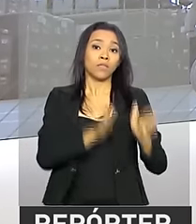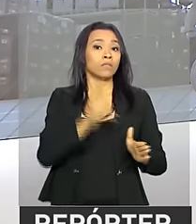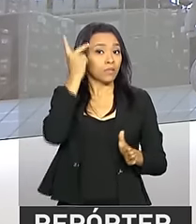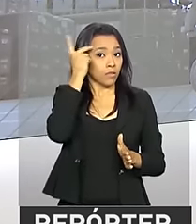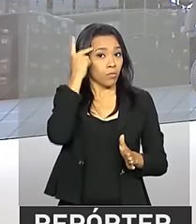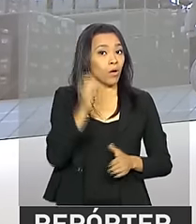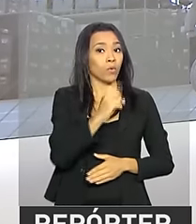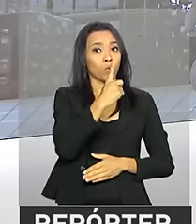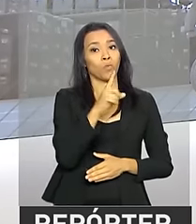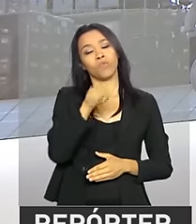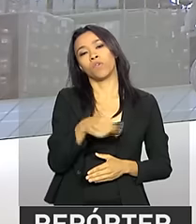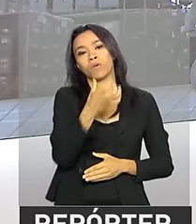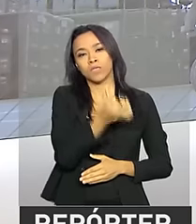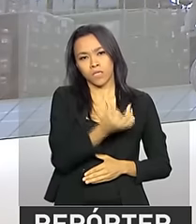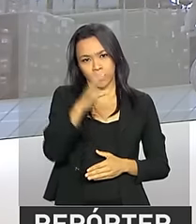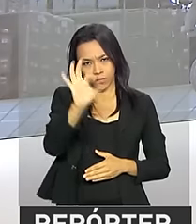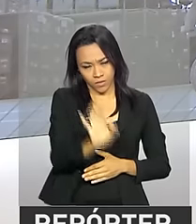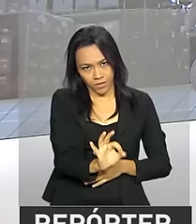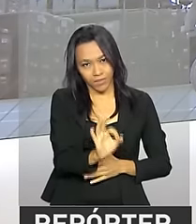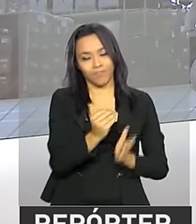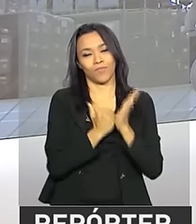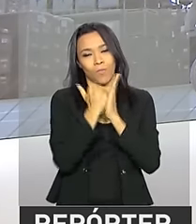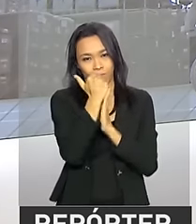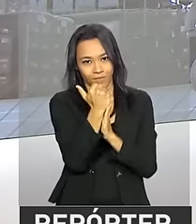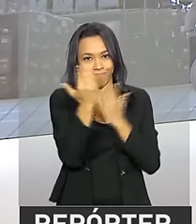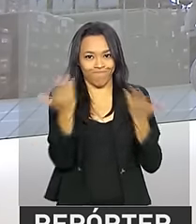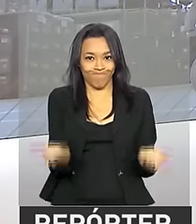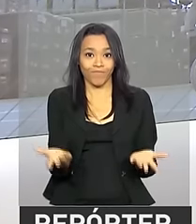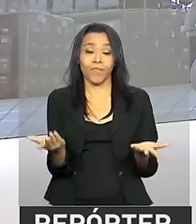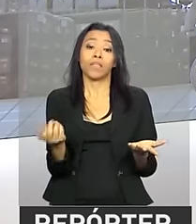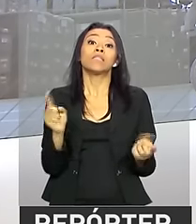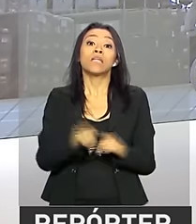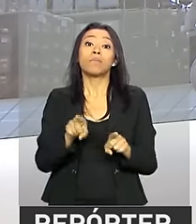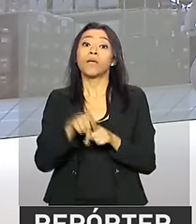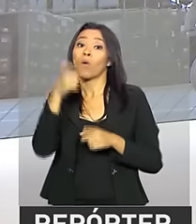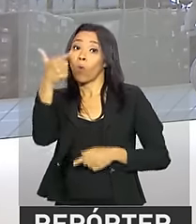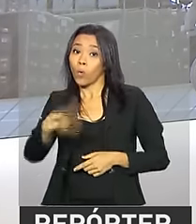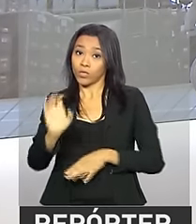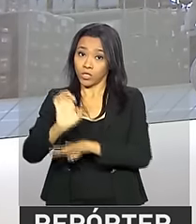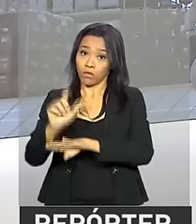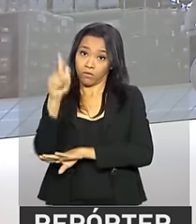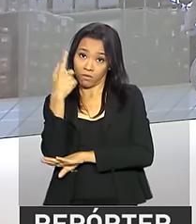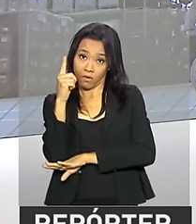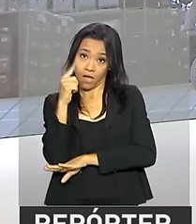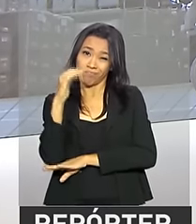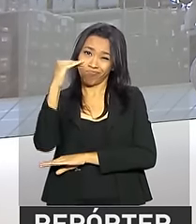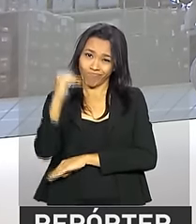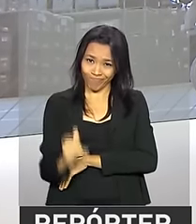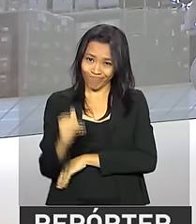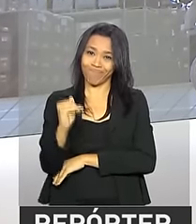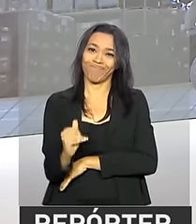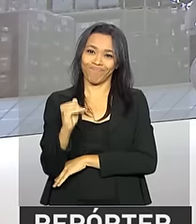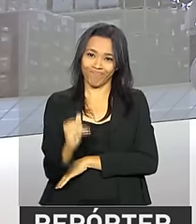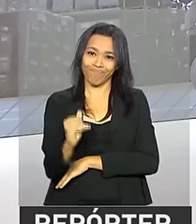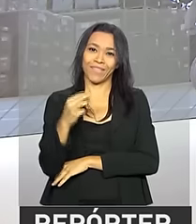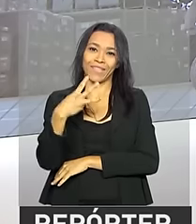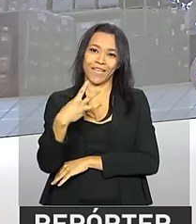Paulo, com 1,6% de aumento. Por outro lado, Goiás teve queda de